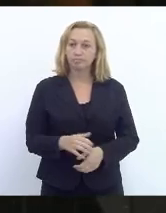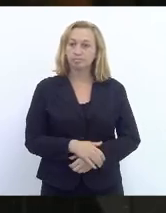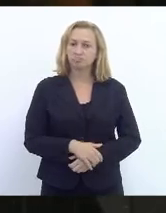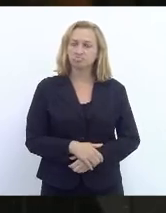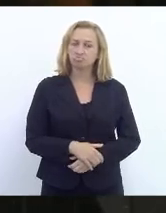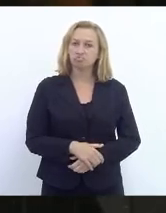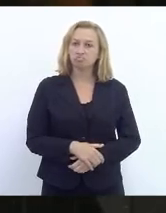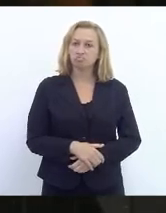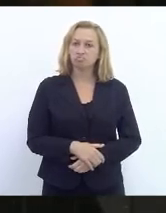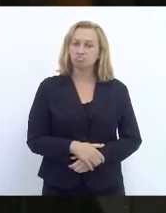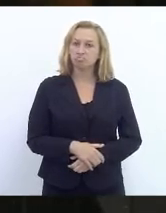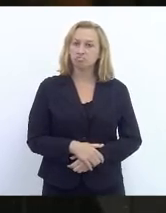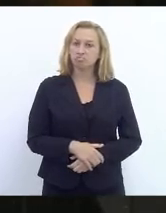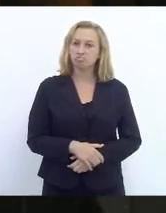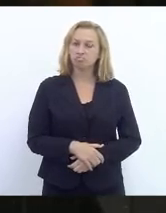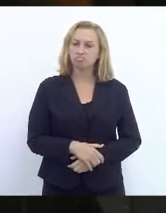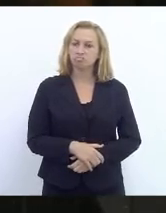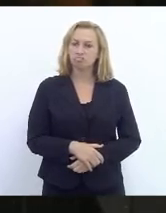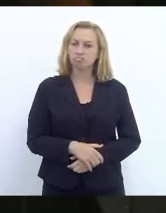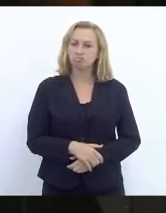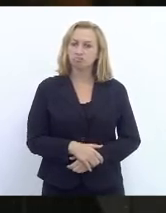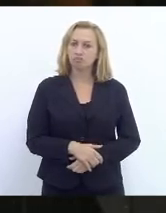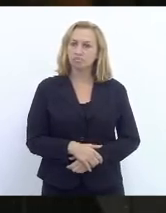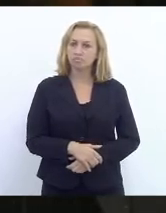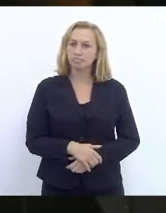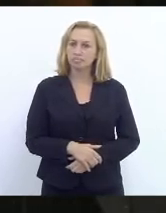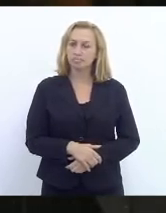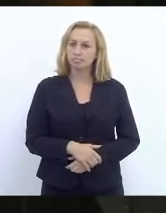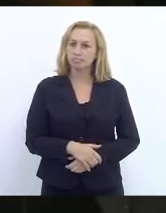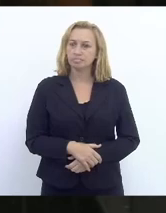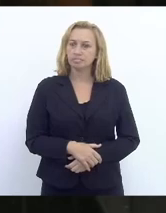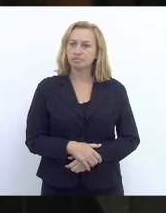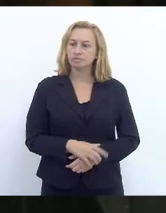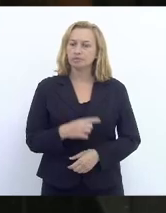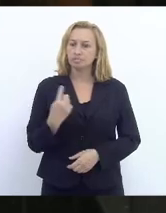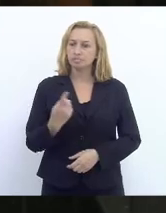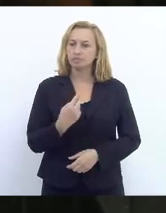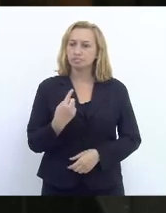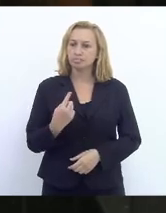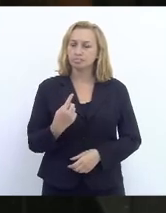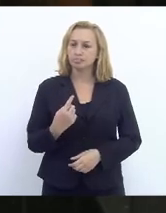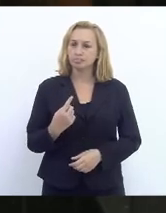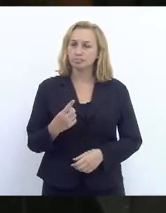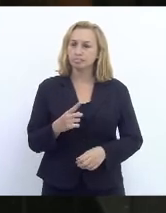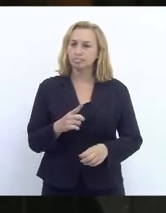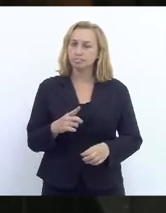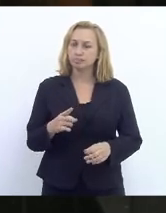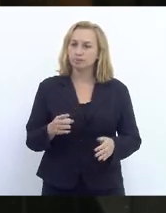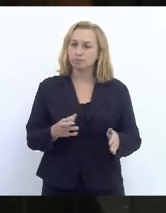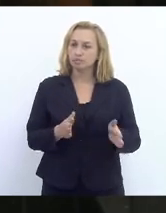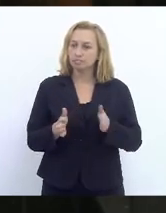o que nós estamos ingressando em uma nova ordem econômica mundial